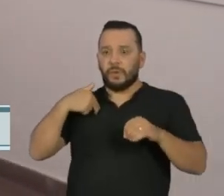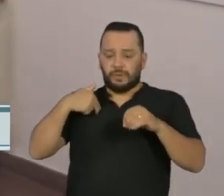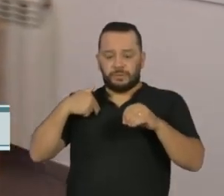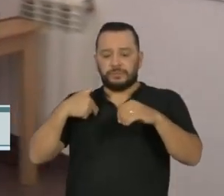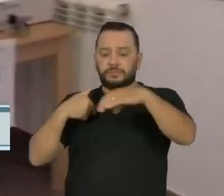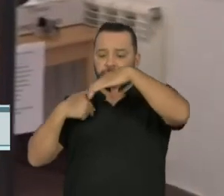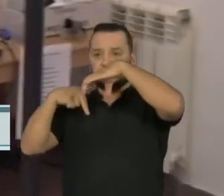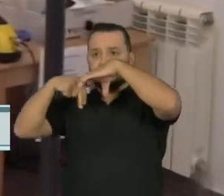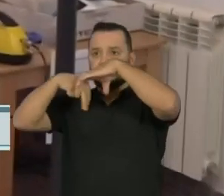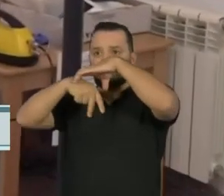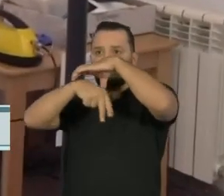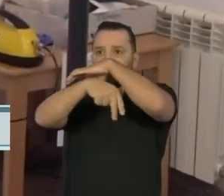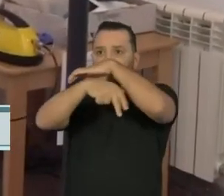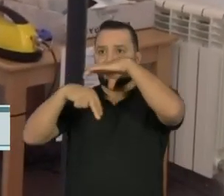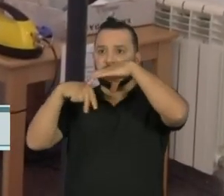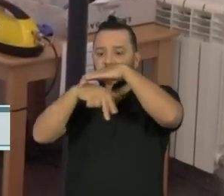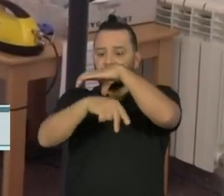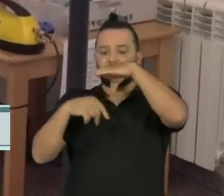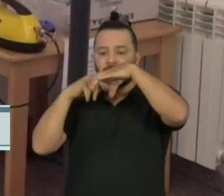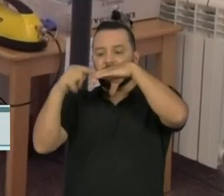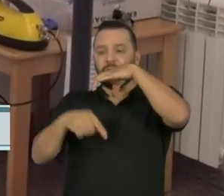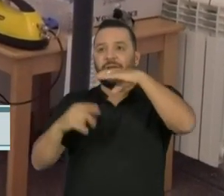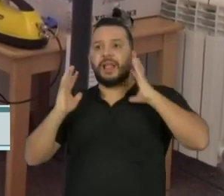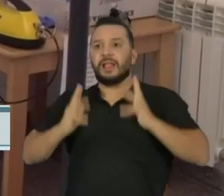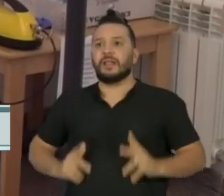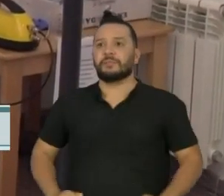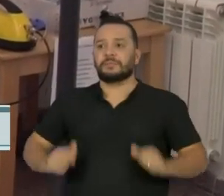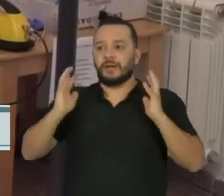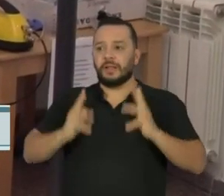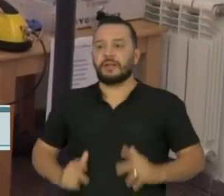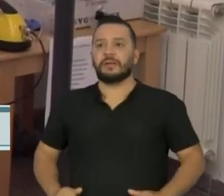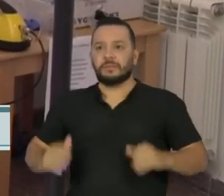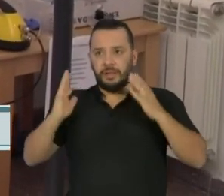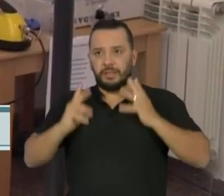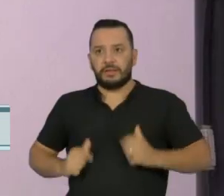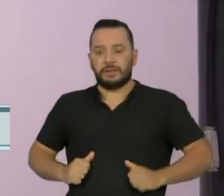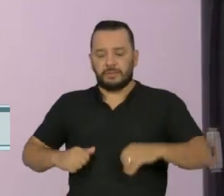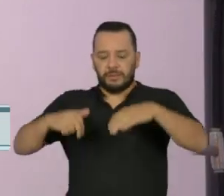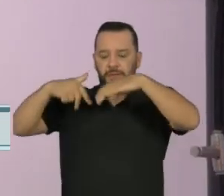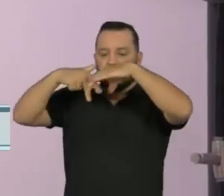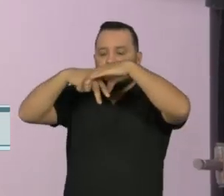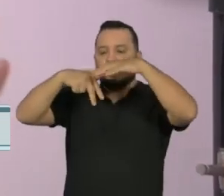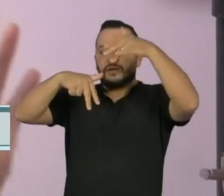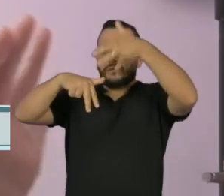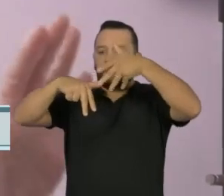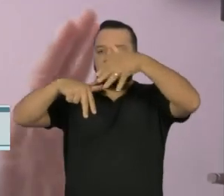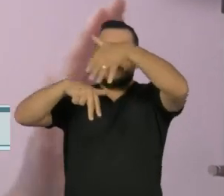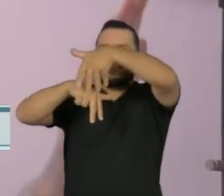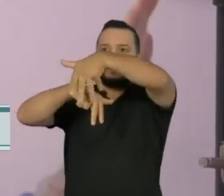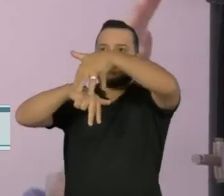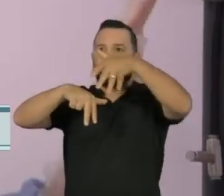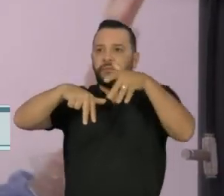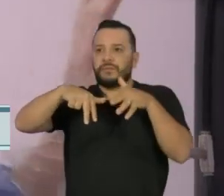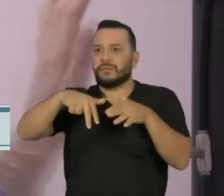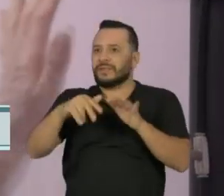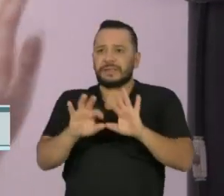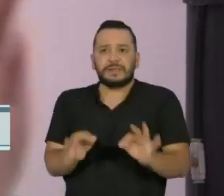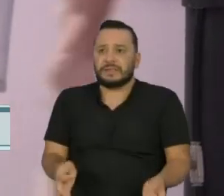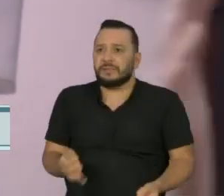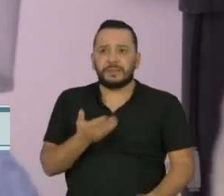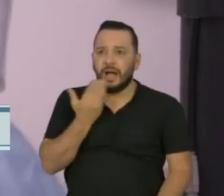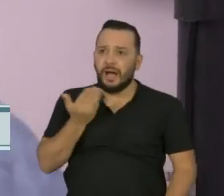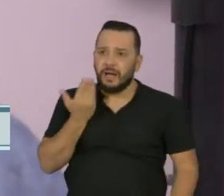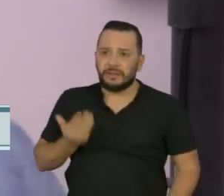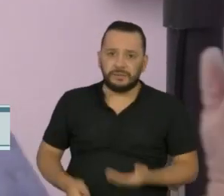saúde desinfectem seus equipamentos de proteção individual, ou EPI, de maneira simples, sem a ajuda de outra pessoa.